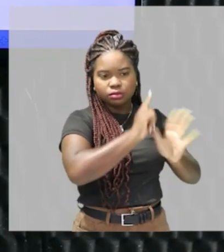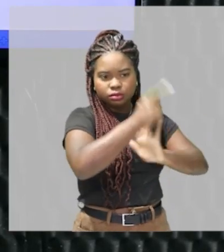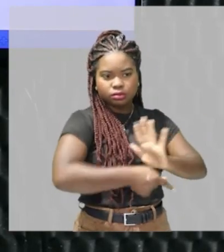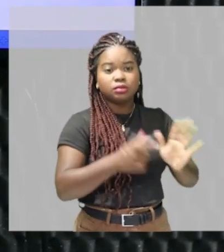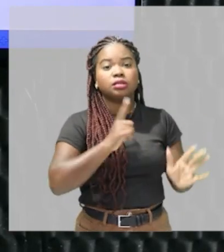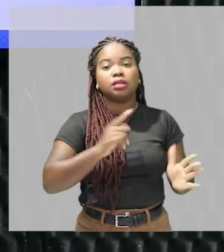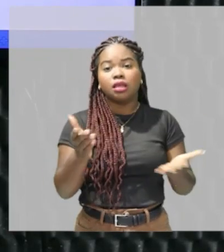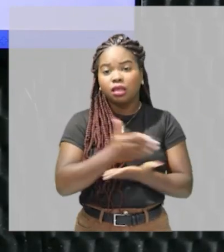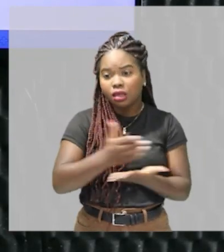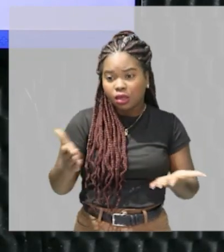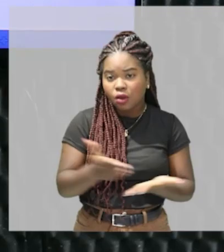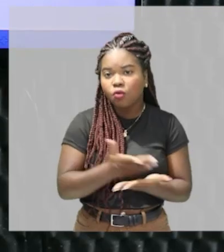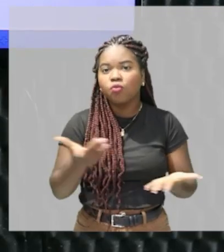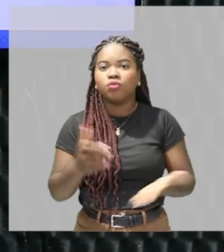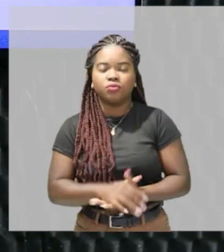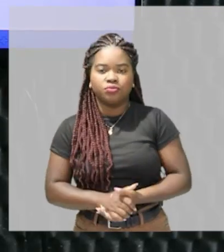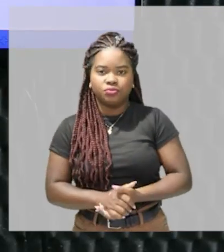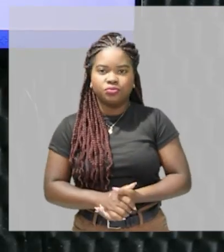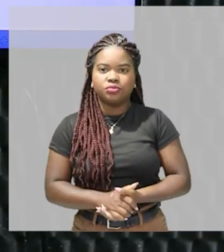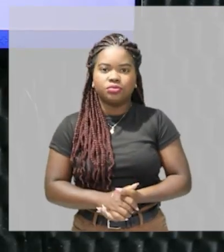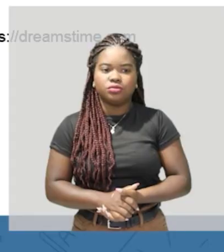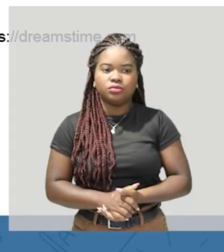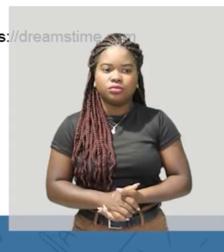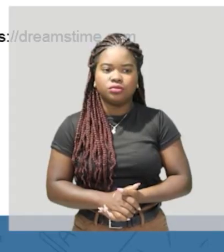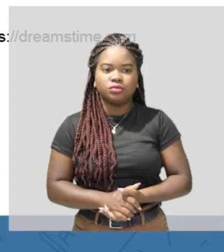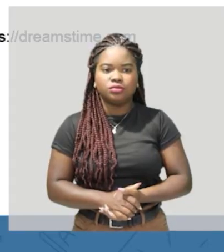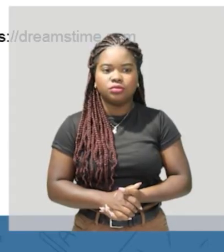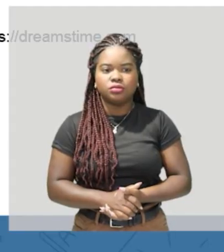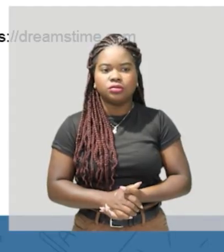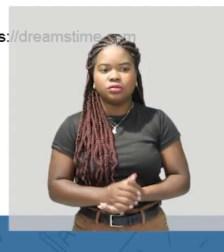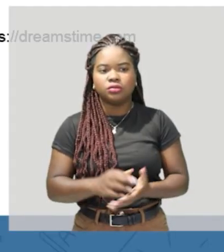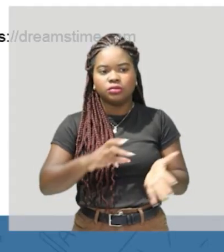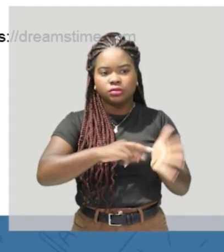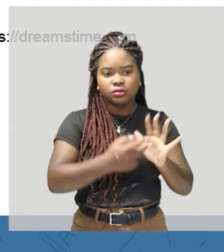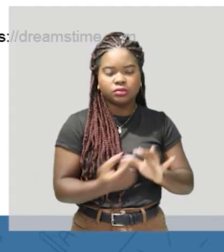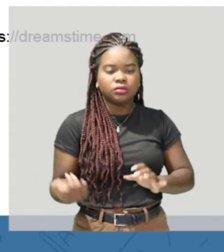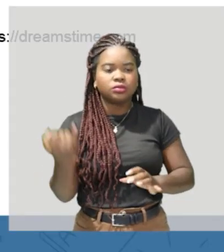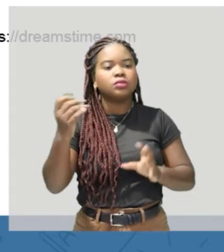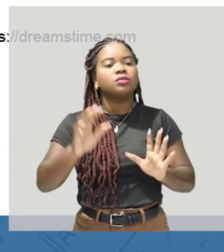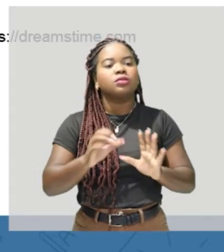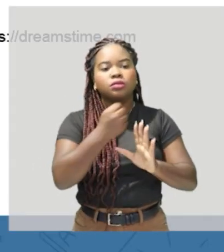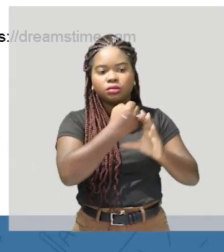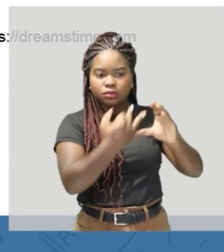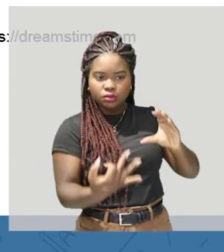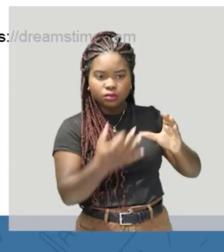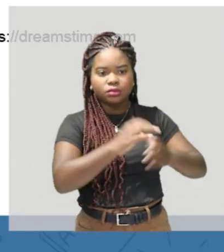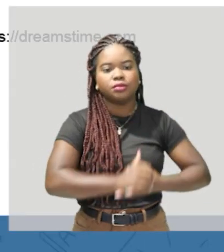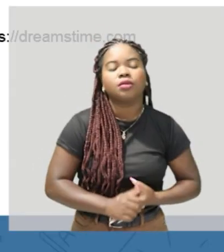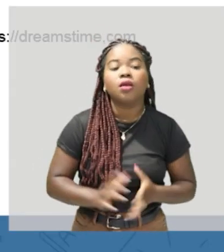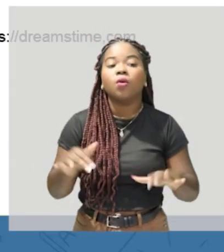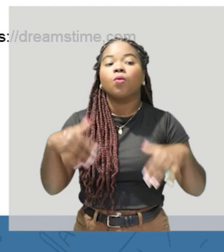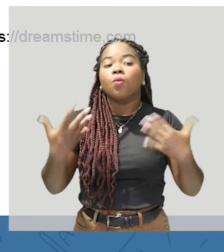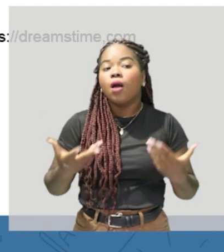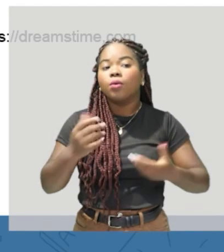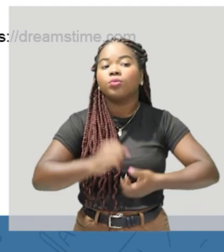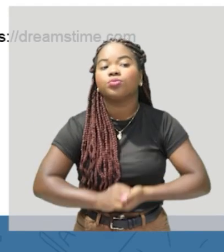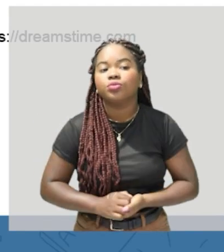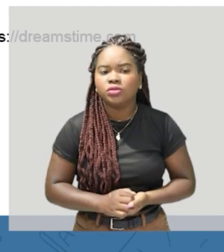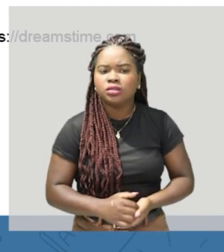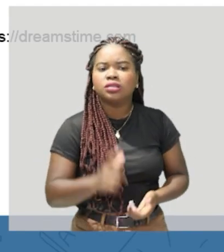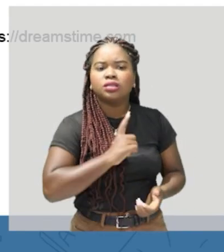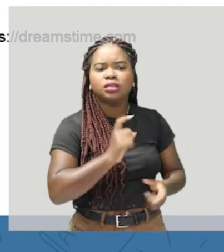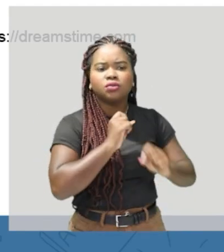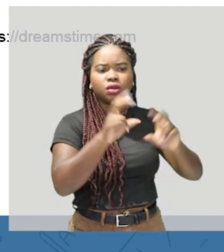que normalmente são padrão. Então, por exemplo, titles and subtitles, títulos e legendas. É frequente